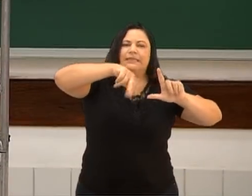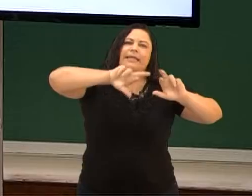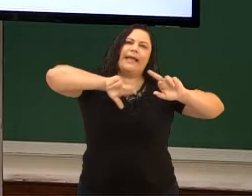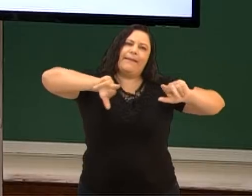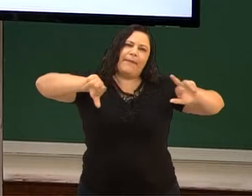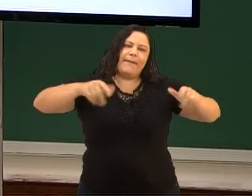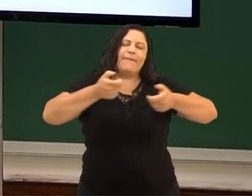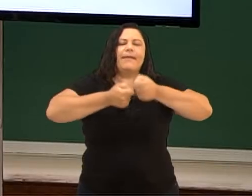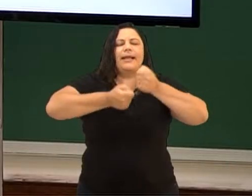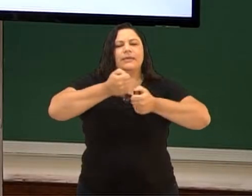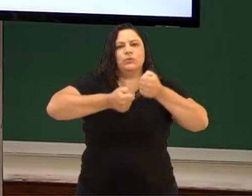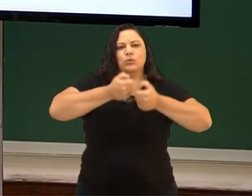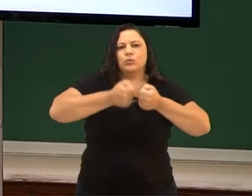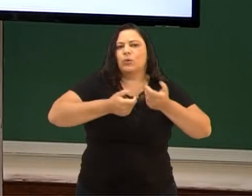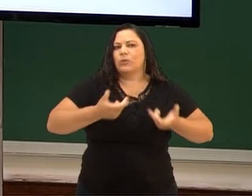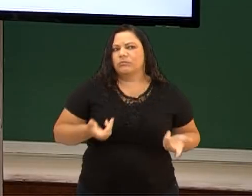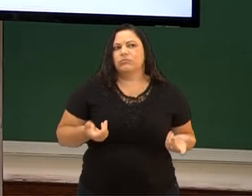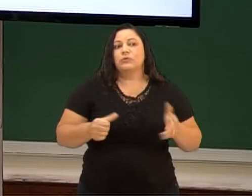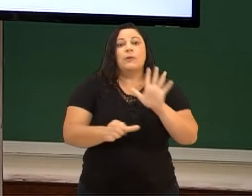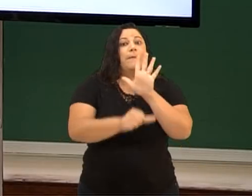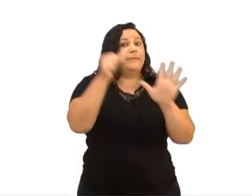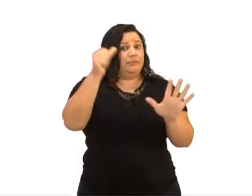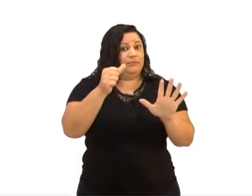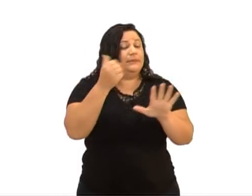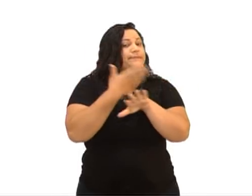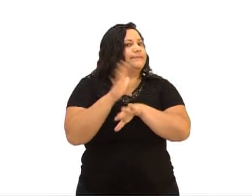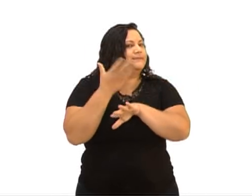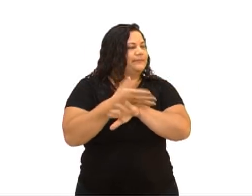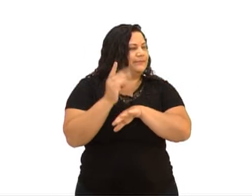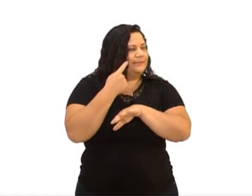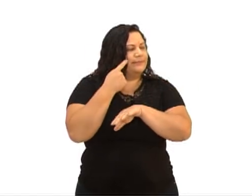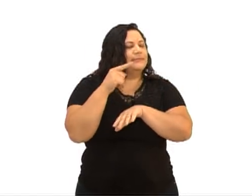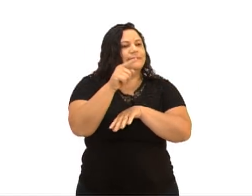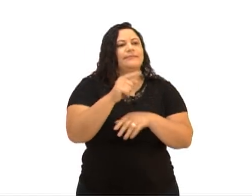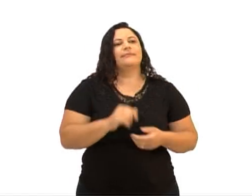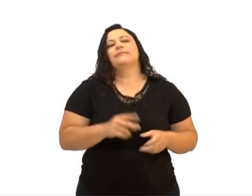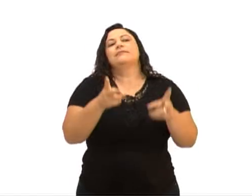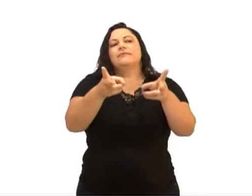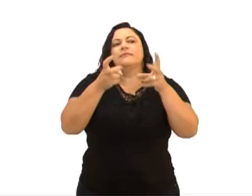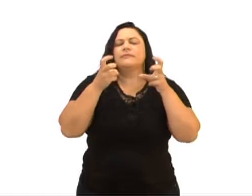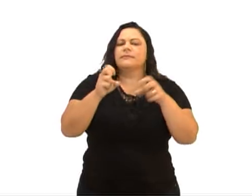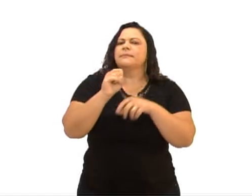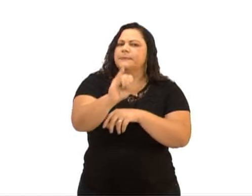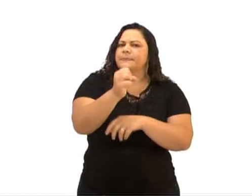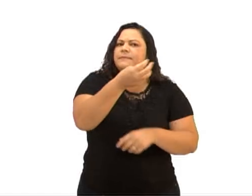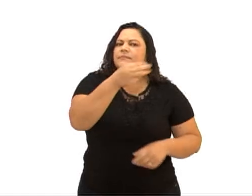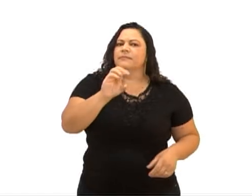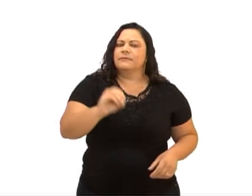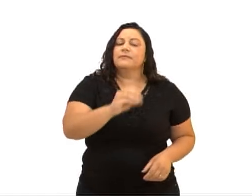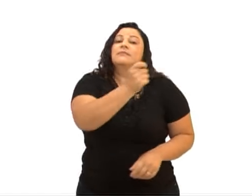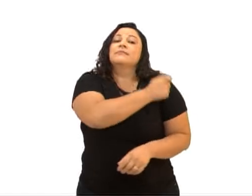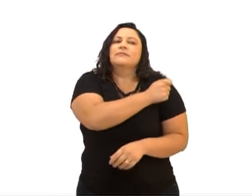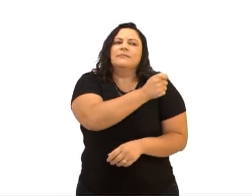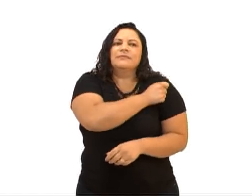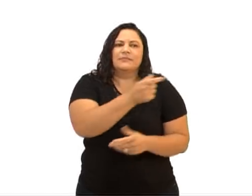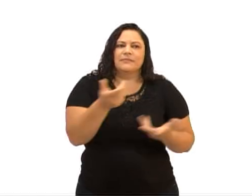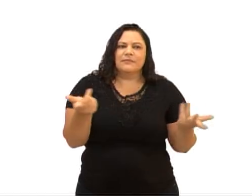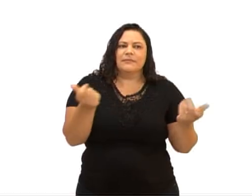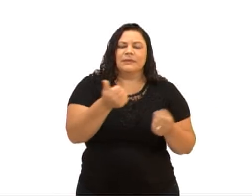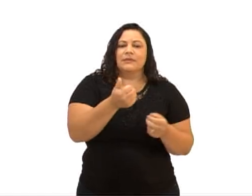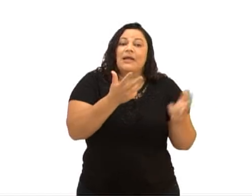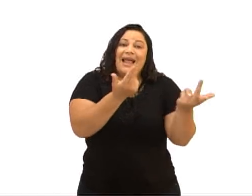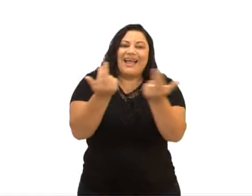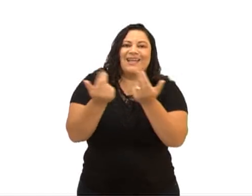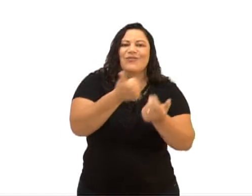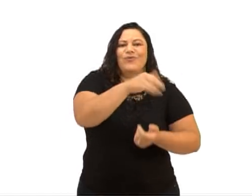lá. O primeiro praticando de vocês é esse desafio. Observem assim, se 30 alunos equivalem a